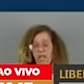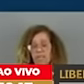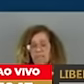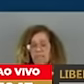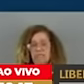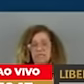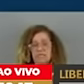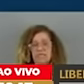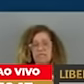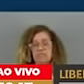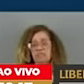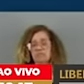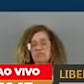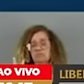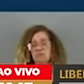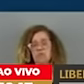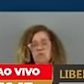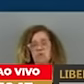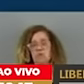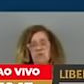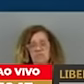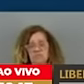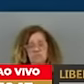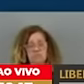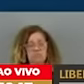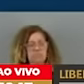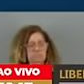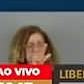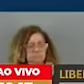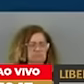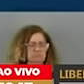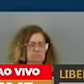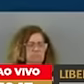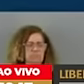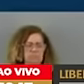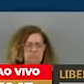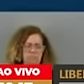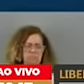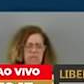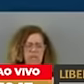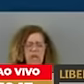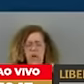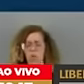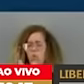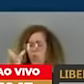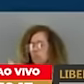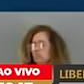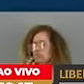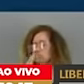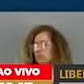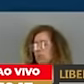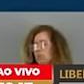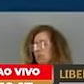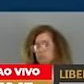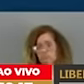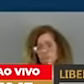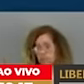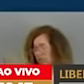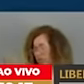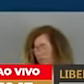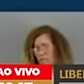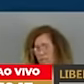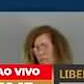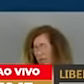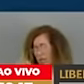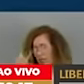reportagens jornalísticas e o outro Responde use use a criatividade eu vou dar